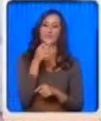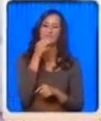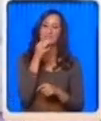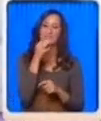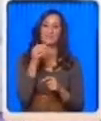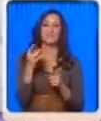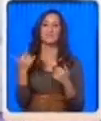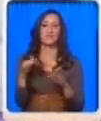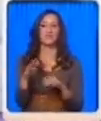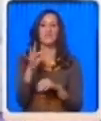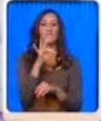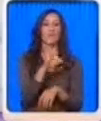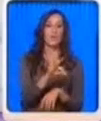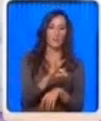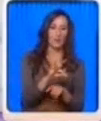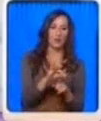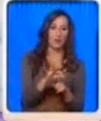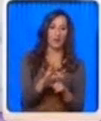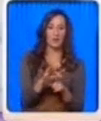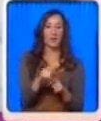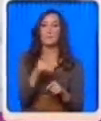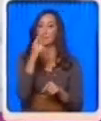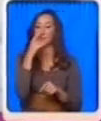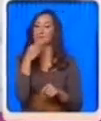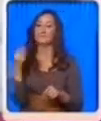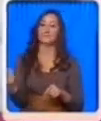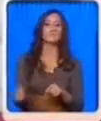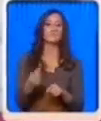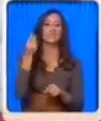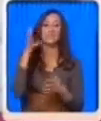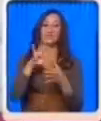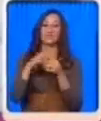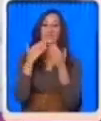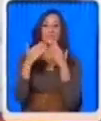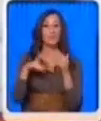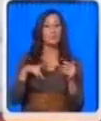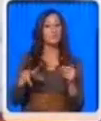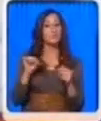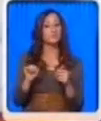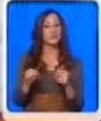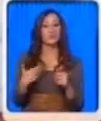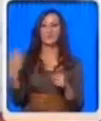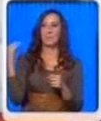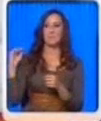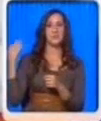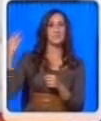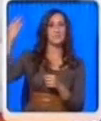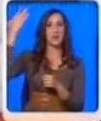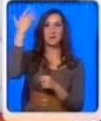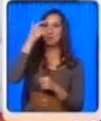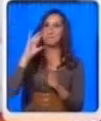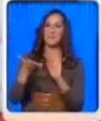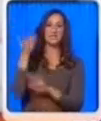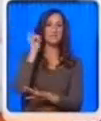dia nestes termos, mas a Florbela é das vedetas, das grandes vedetas do Teatro da Revista. Com certeza. Era a primeiríssima figura